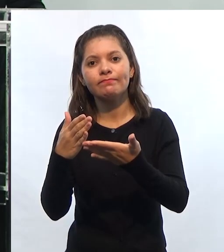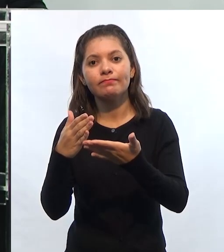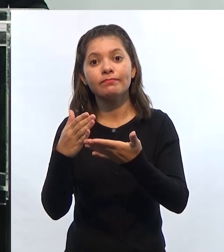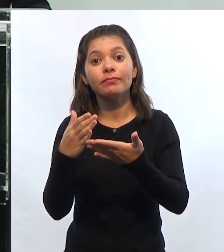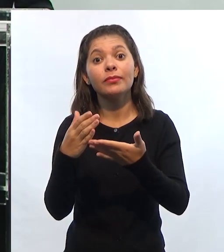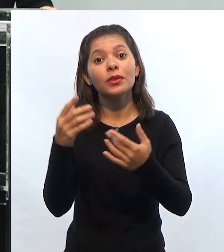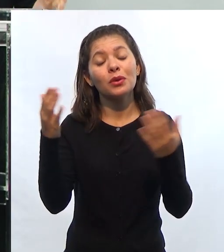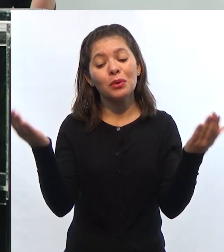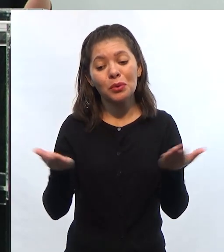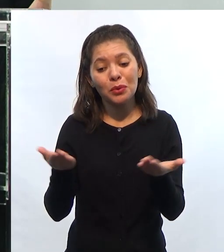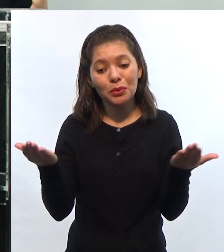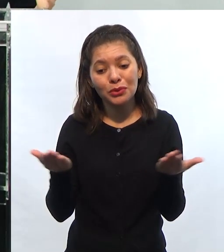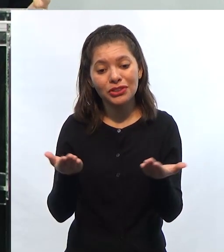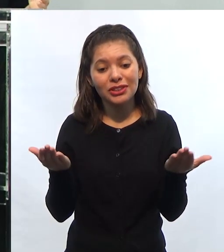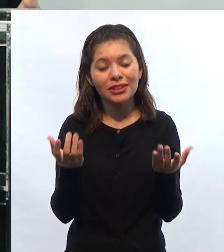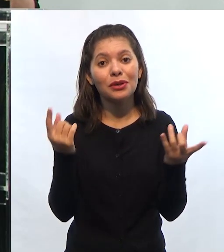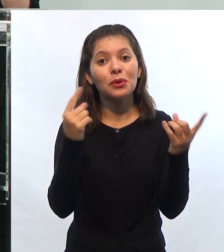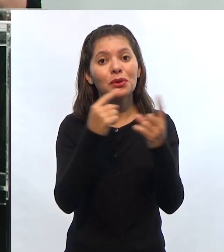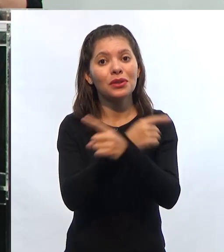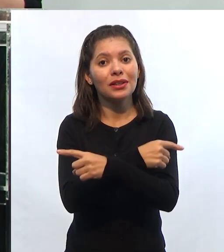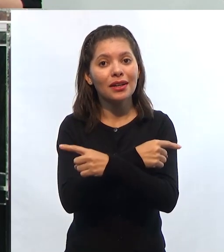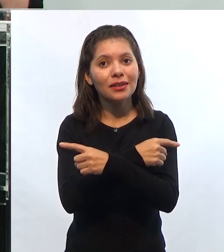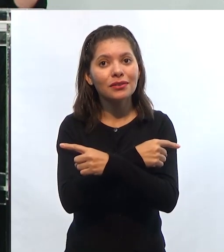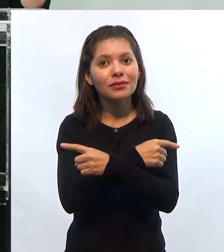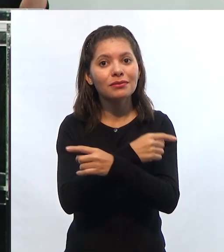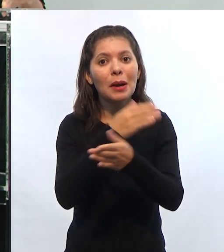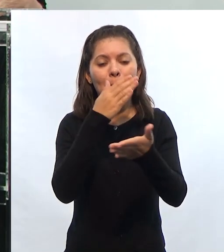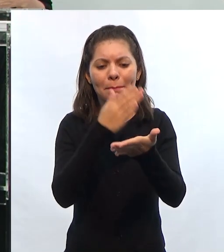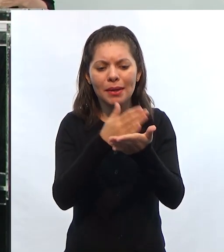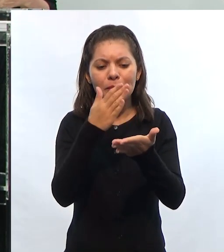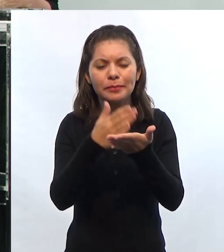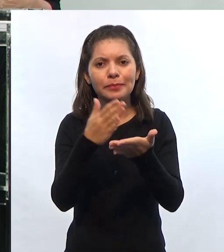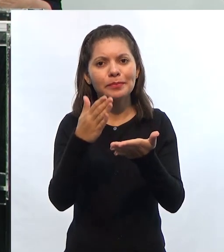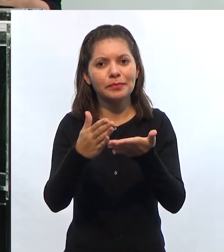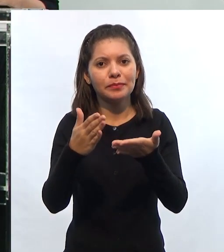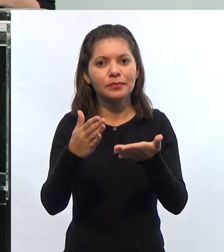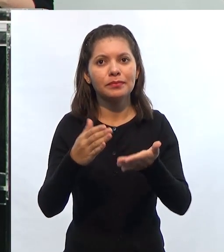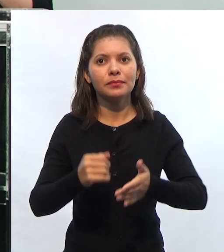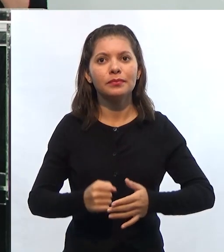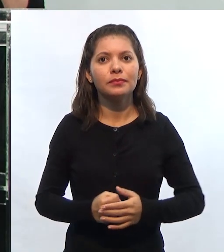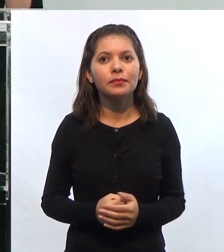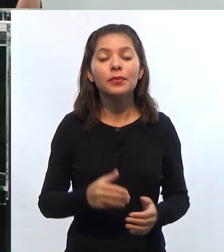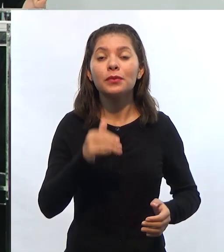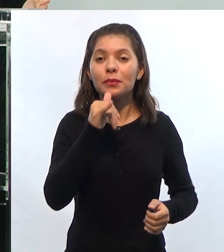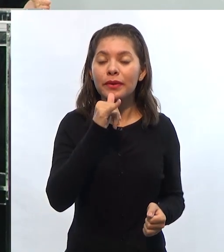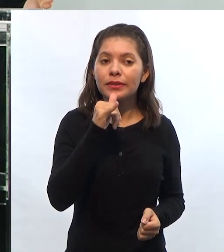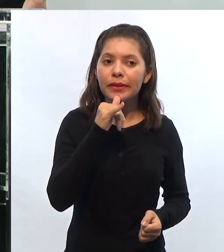partes, né? Hoje é o contrário, a gente vive uma época de hipersegmentação, né? Um bom